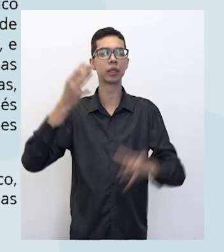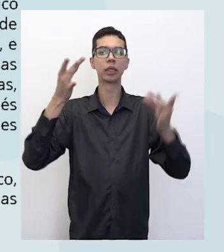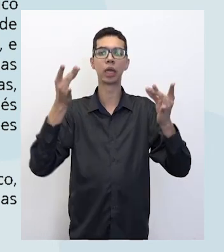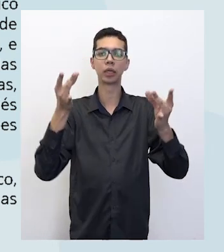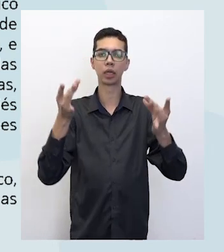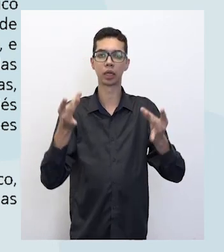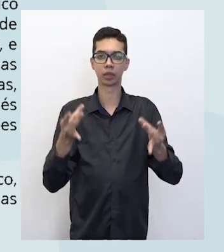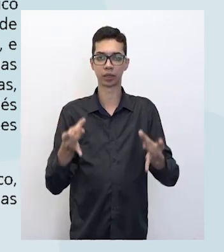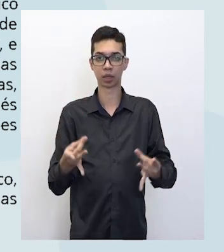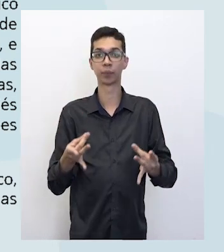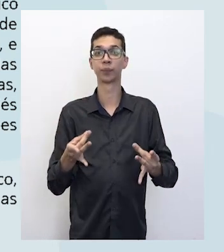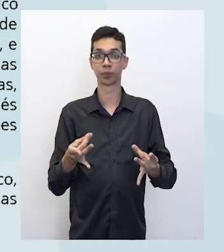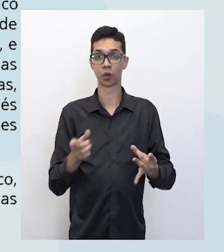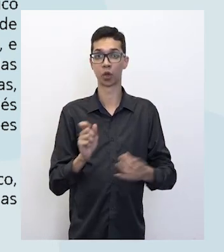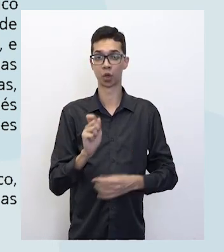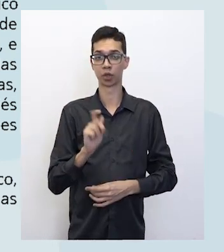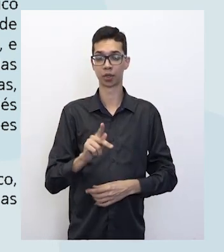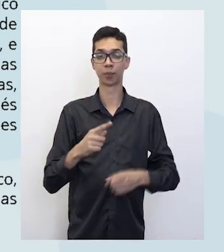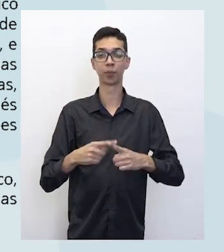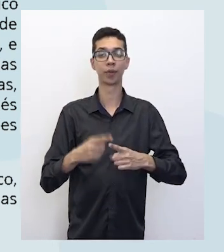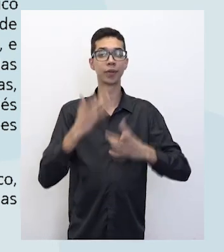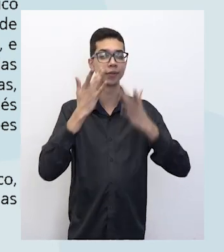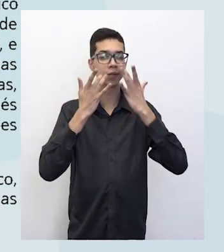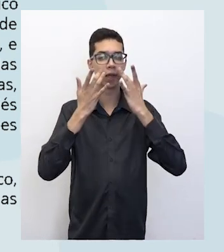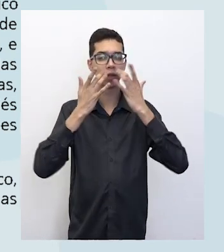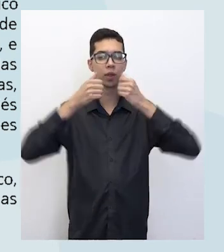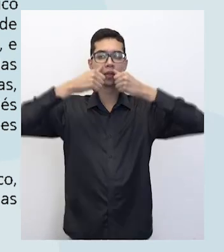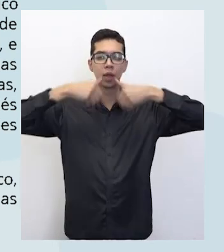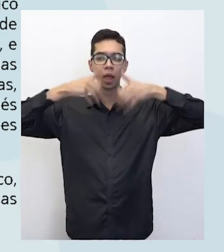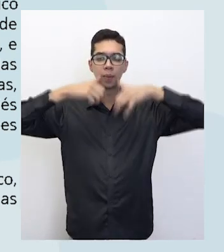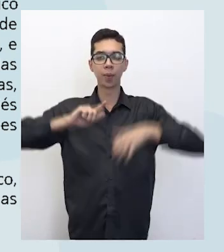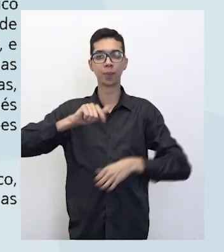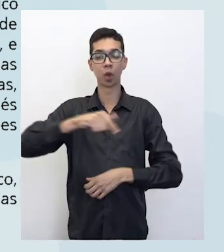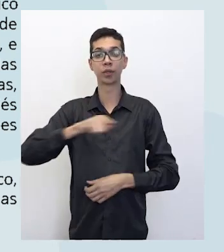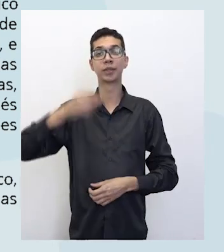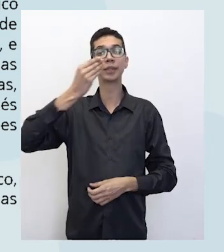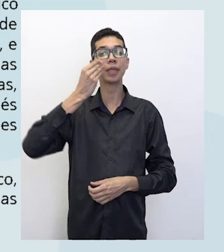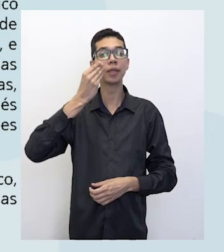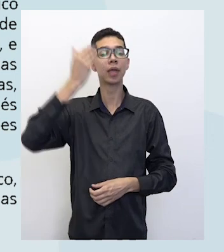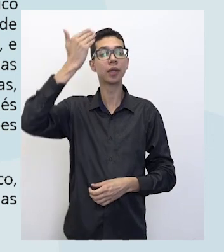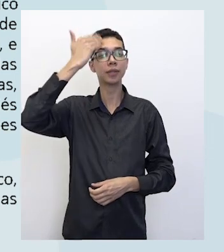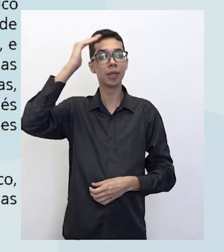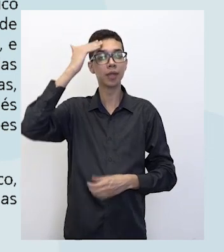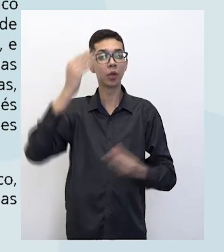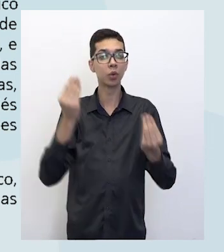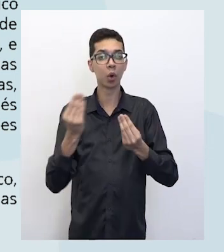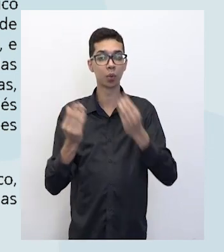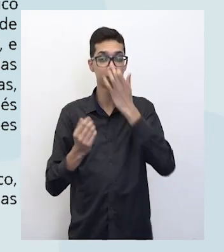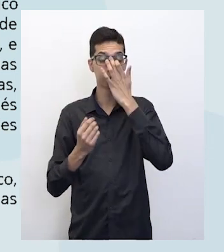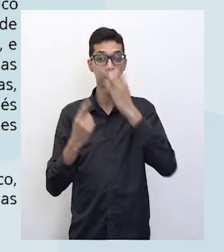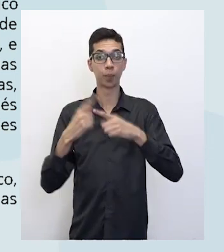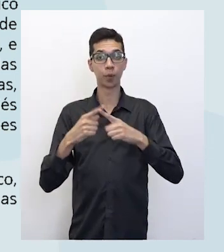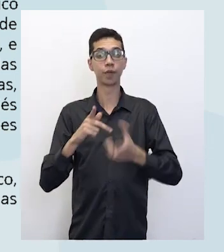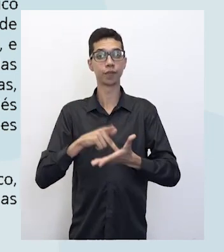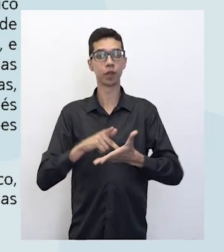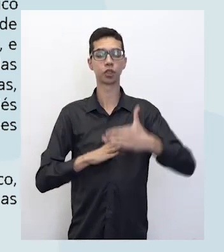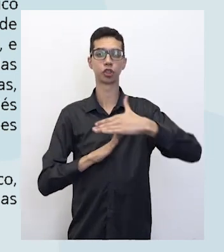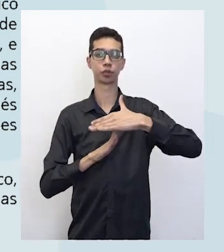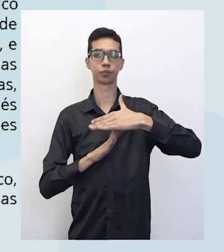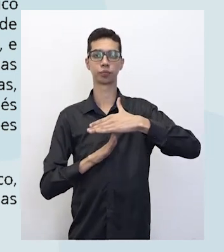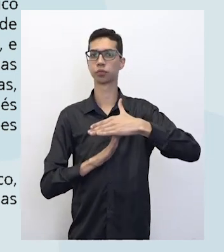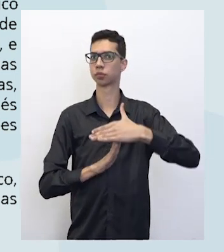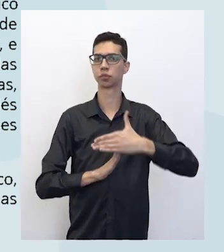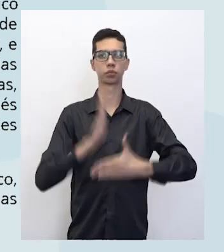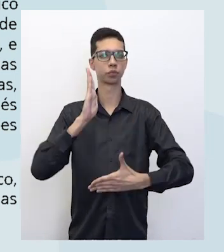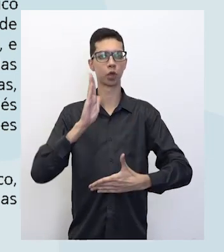essa nova questão, né? Esse teatro pós-dramático, de uma forma totalmente, né, ele veio justamente para fazer a ruptura entre o